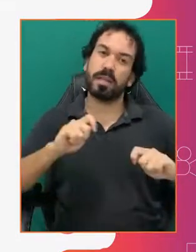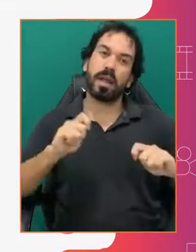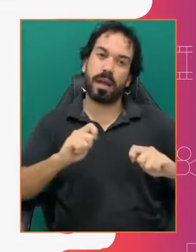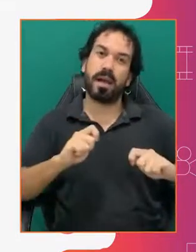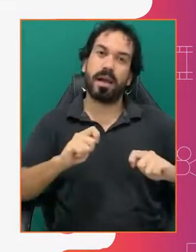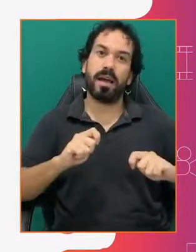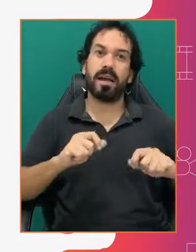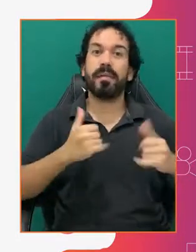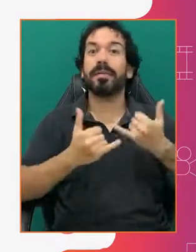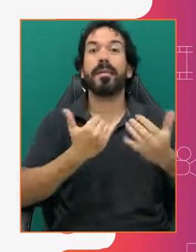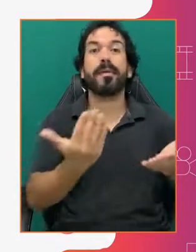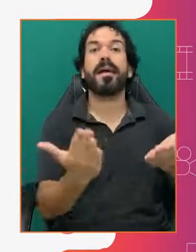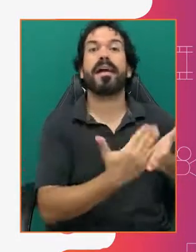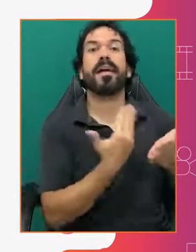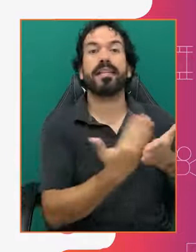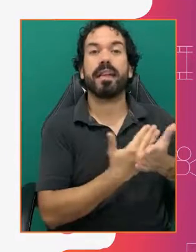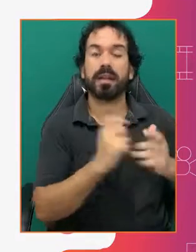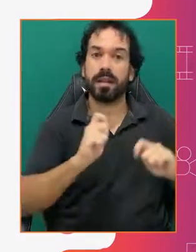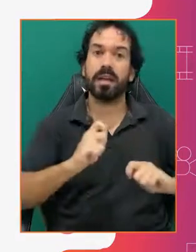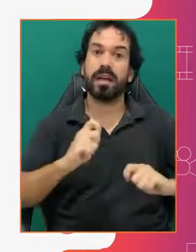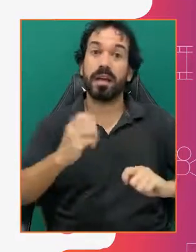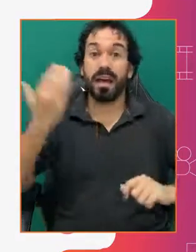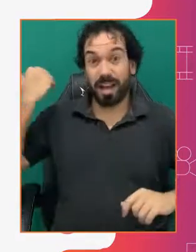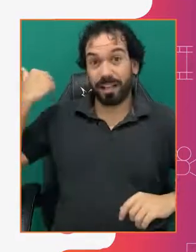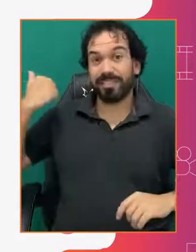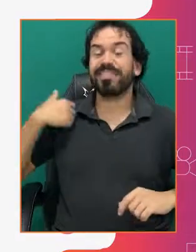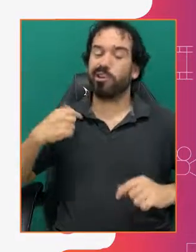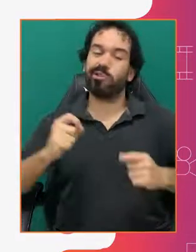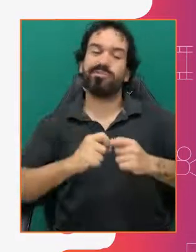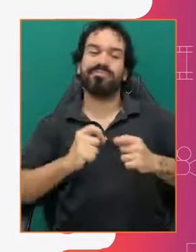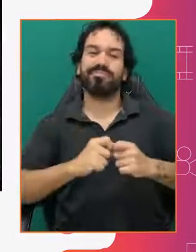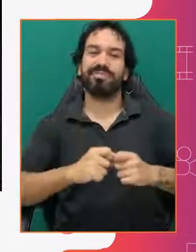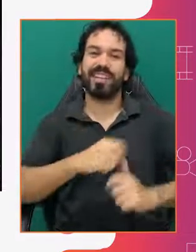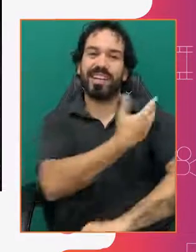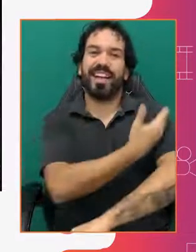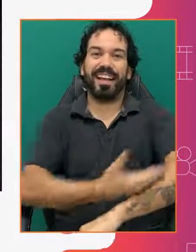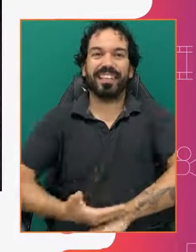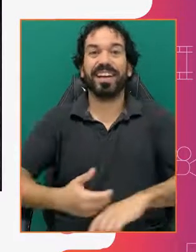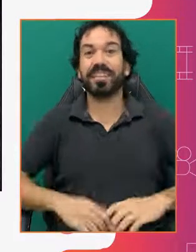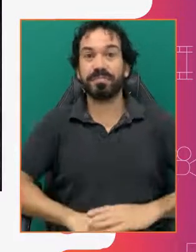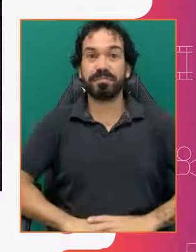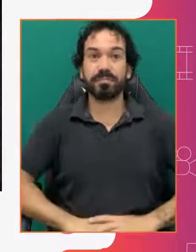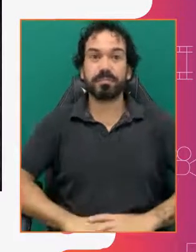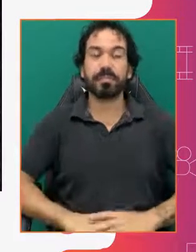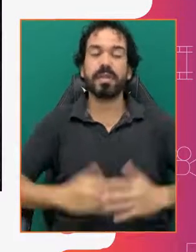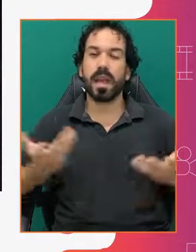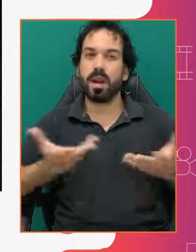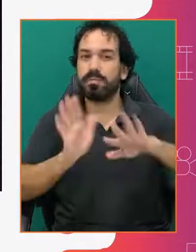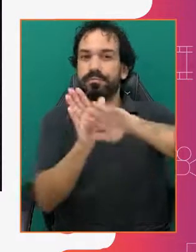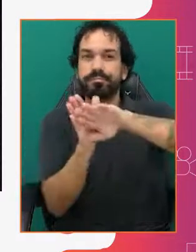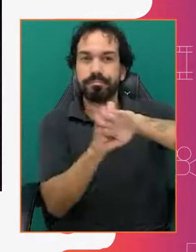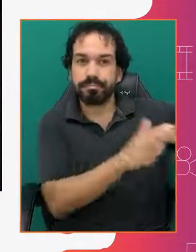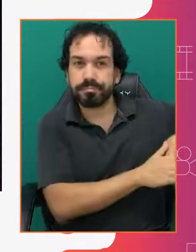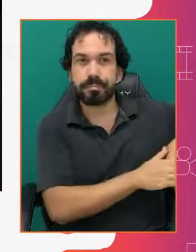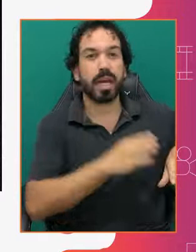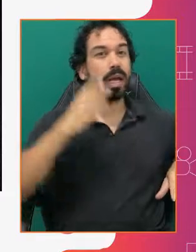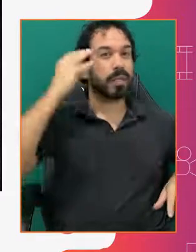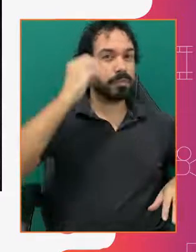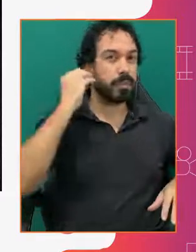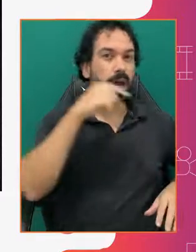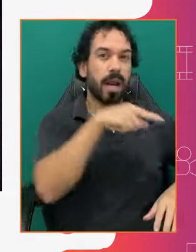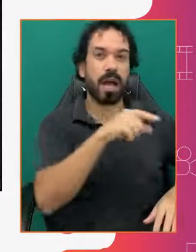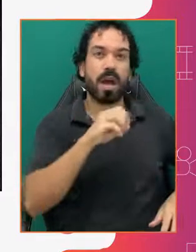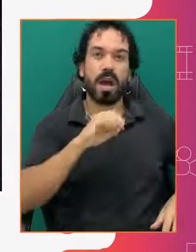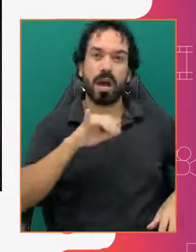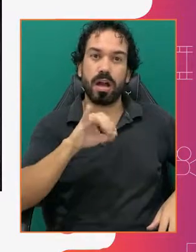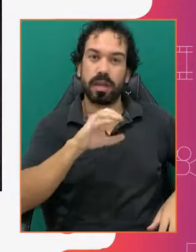até mesmo num caderno, eu mesmo fazia bastante. Agora, desconsiderando essas experiências